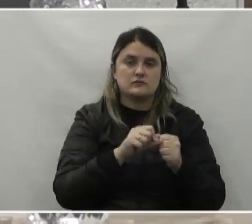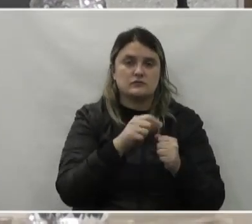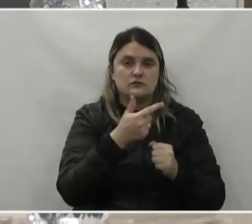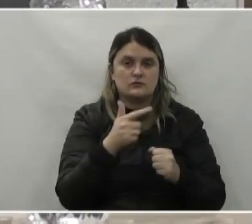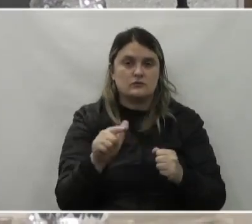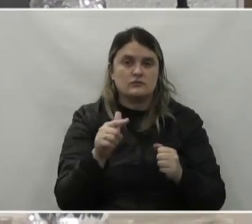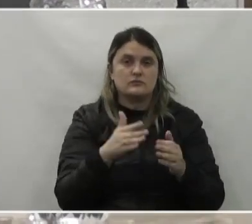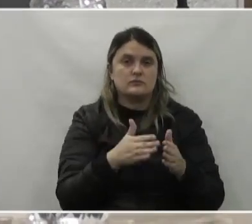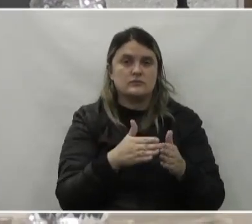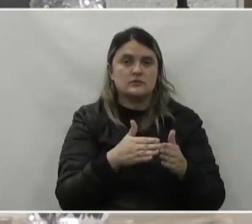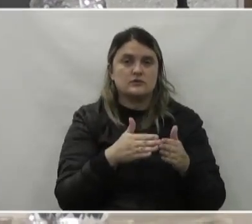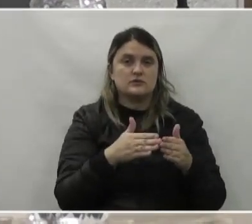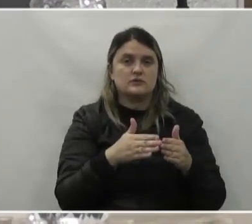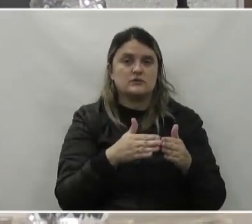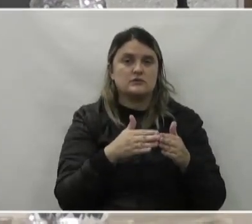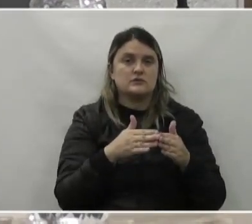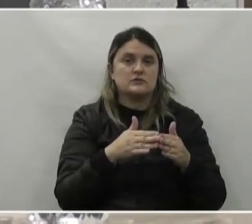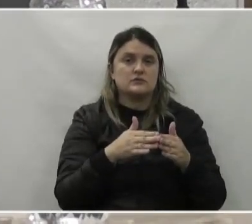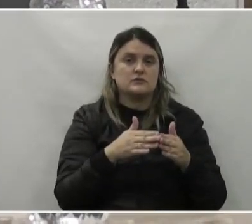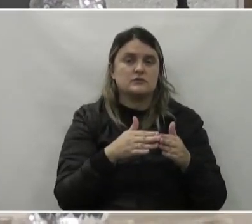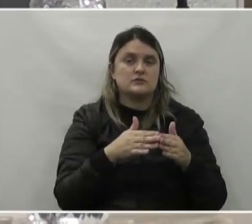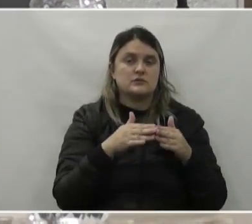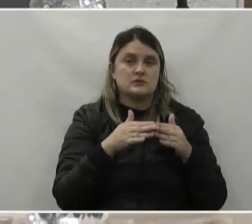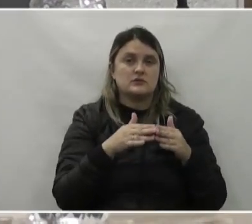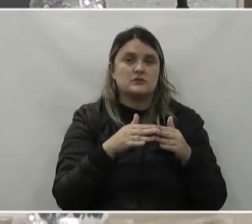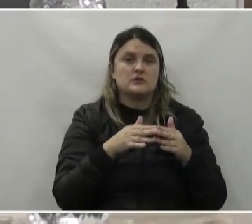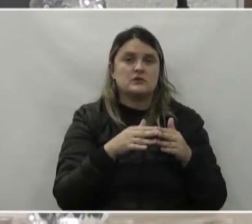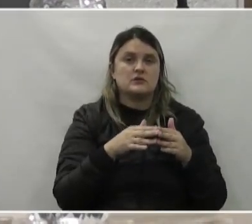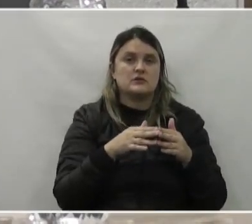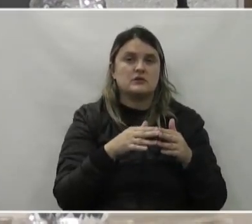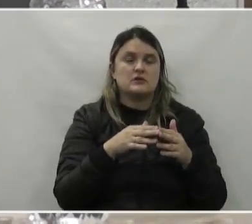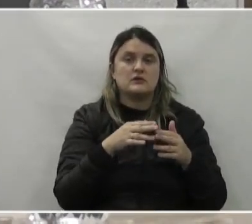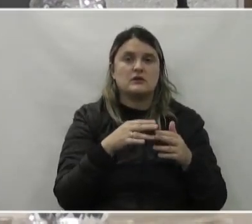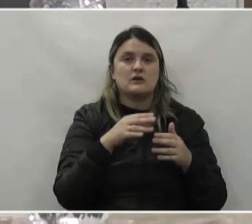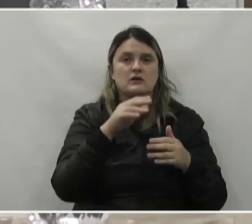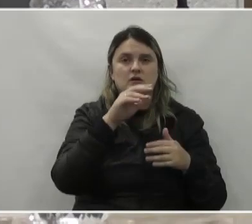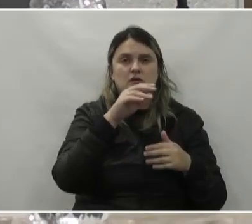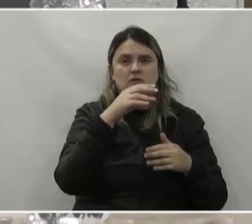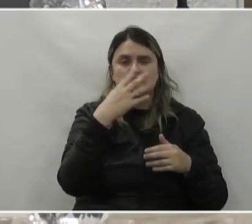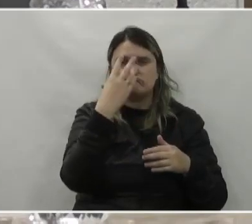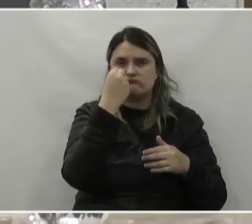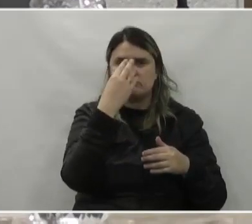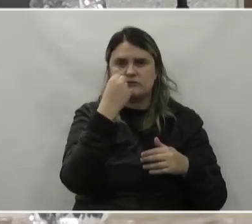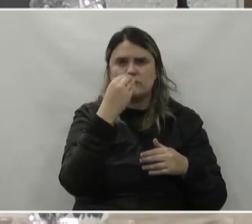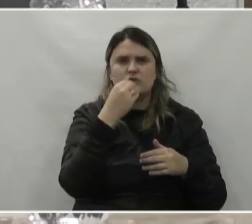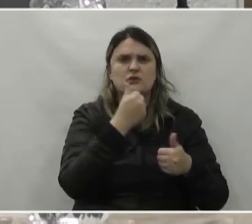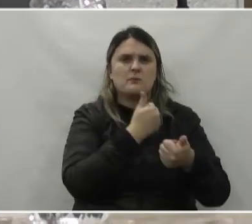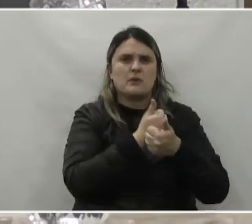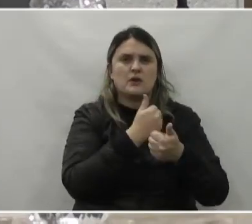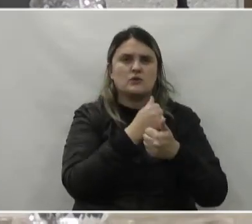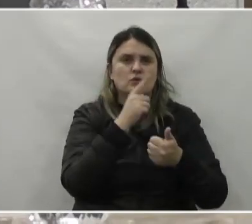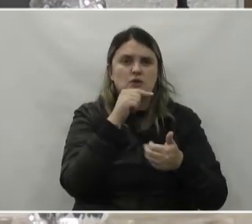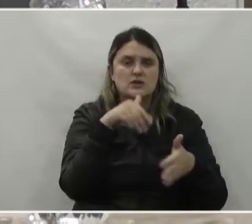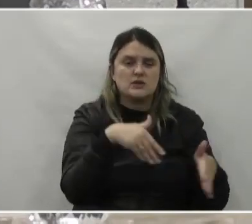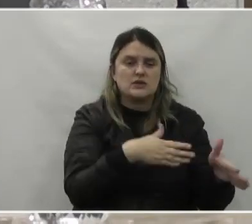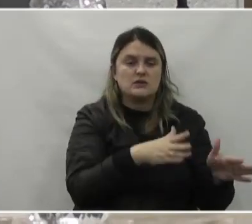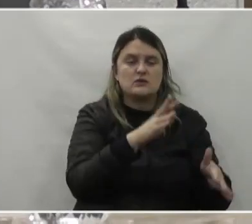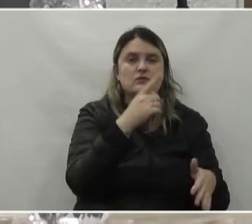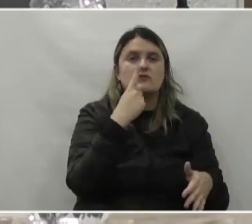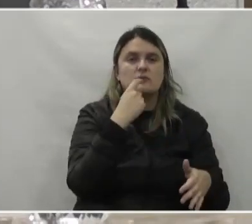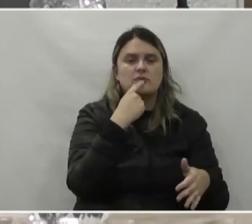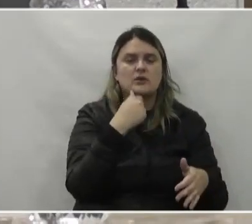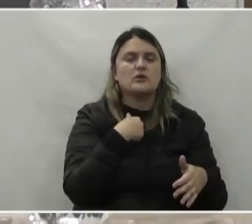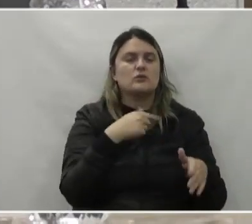solicitando aquela iluminação ali na entrada do Rio Vermelho, que aquilo ali é um caos, até eu já de